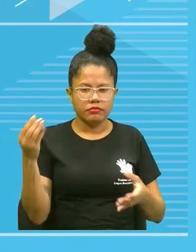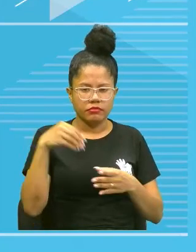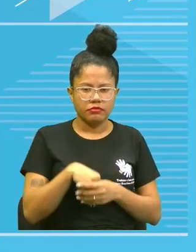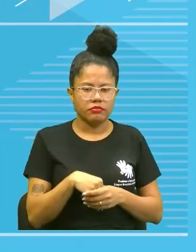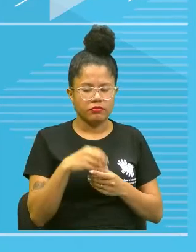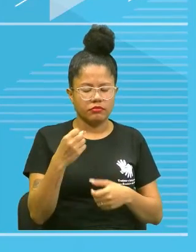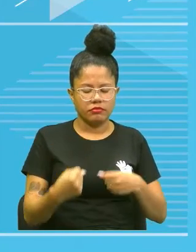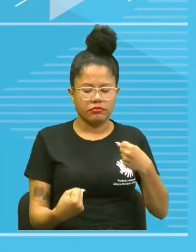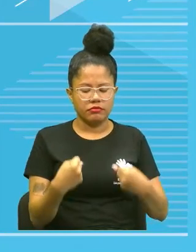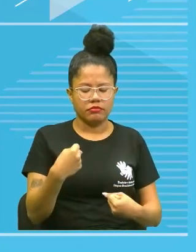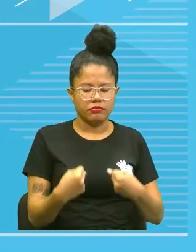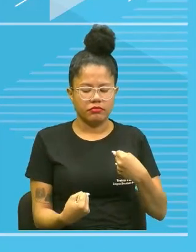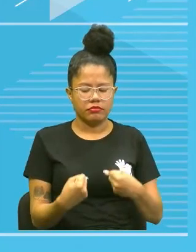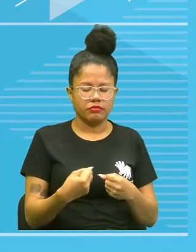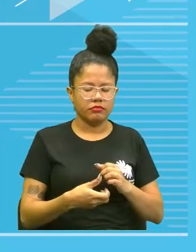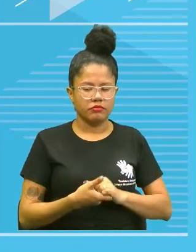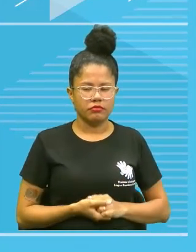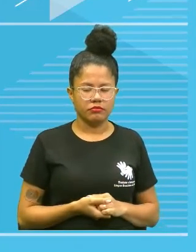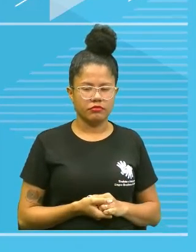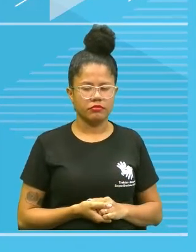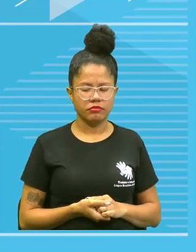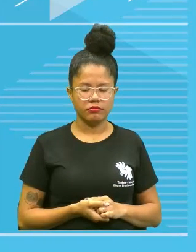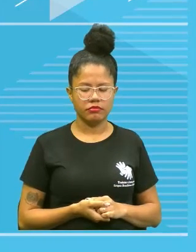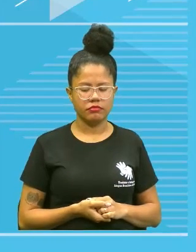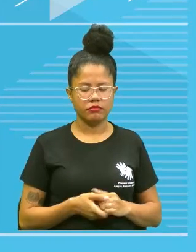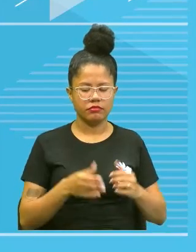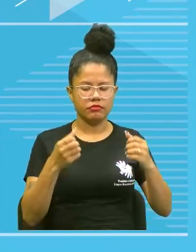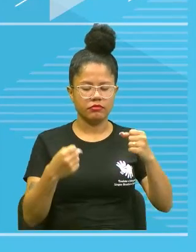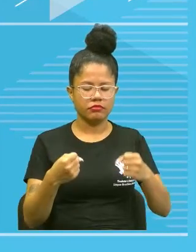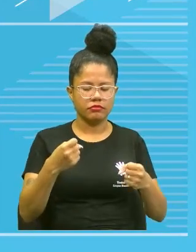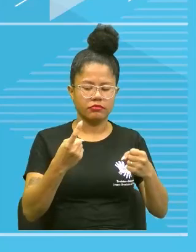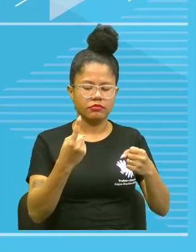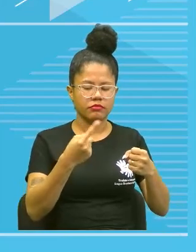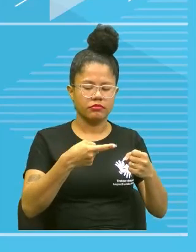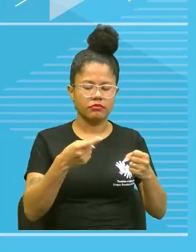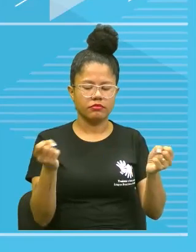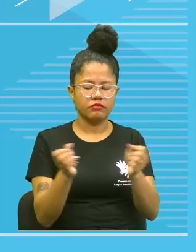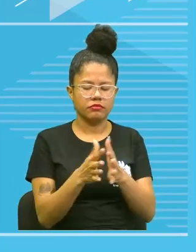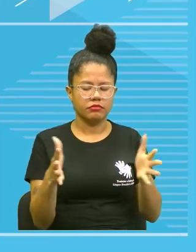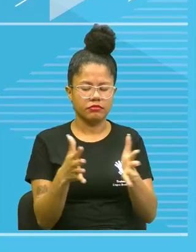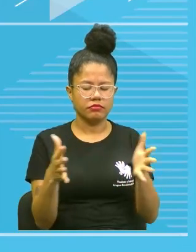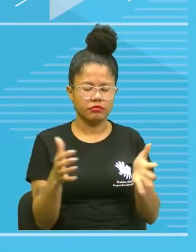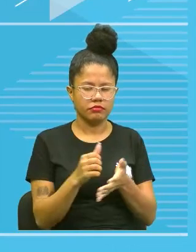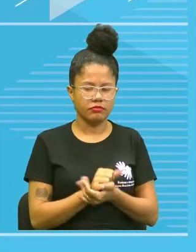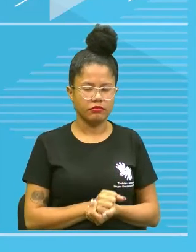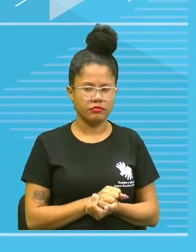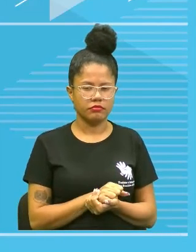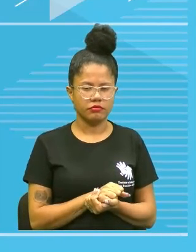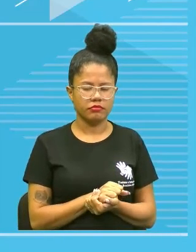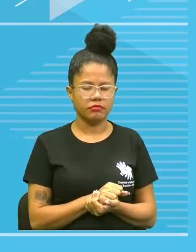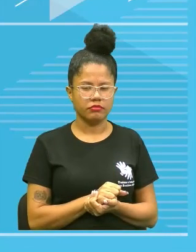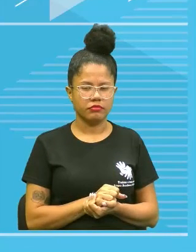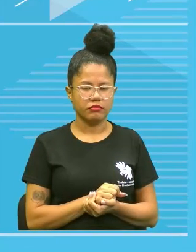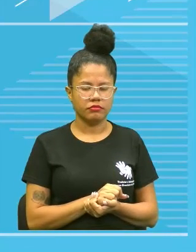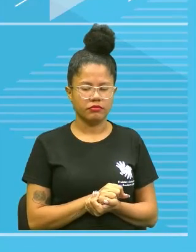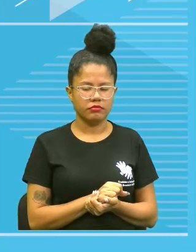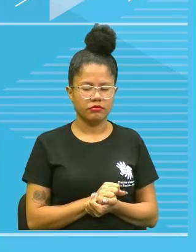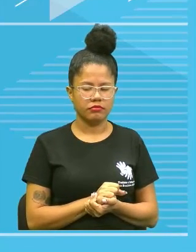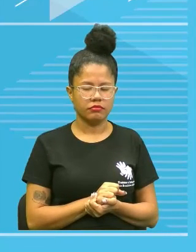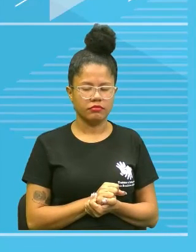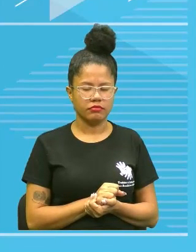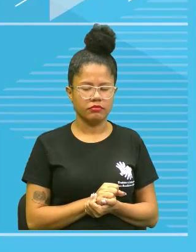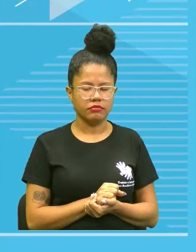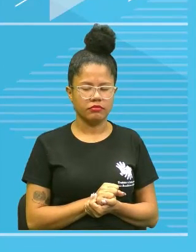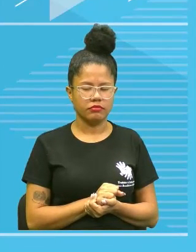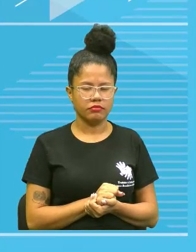dentro de um carro, dirigindo o carro, o combustível ele explode dentro do motor. E aquele combustível misturado com